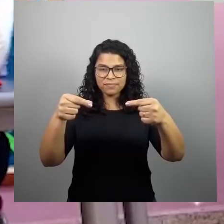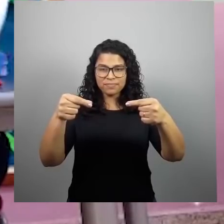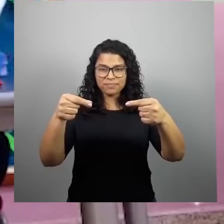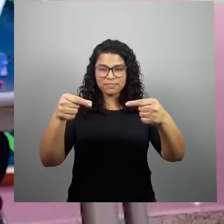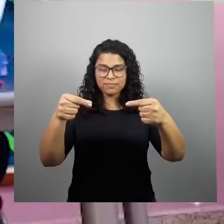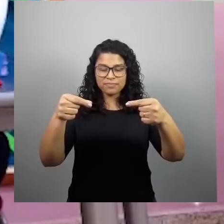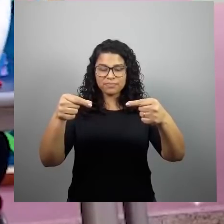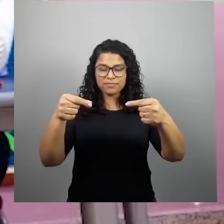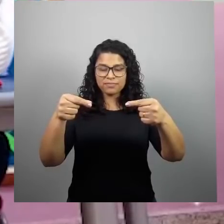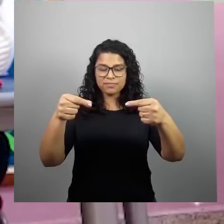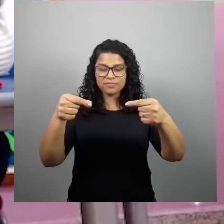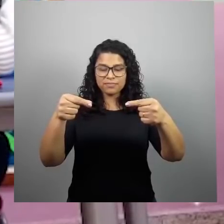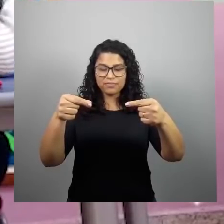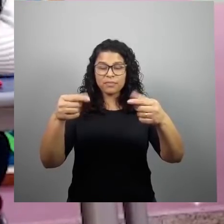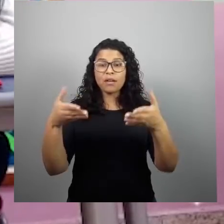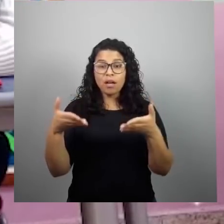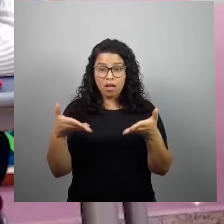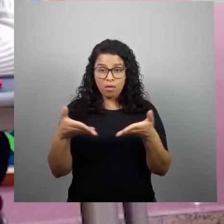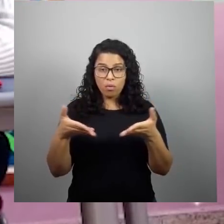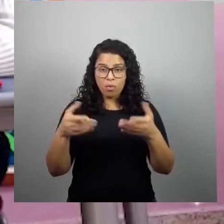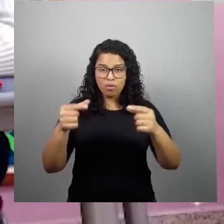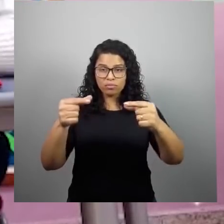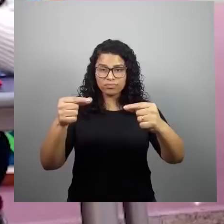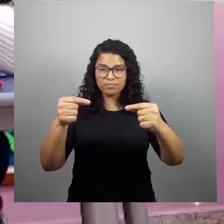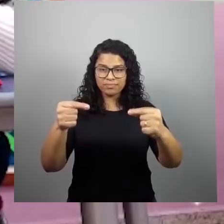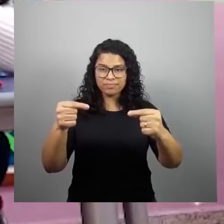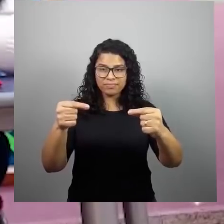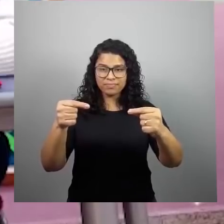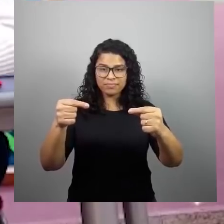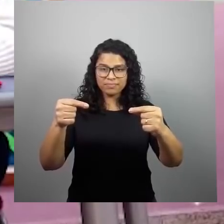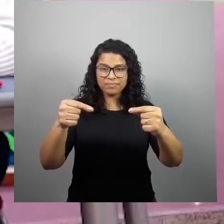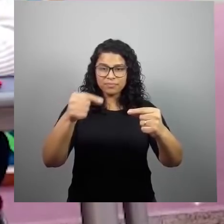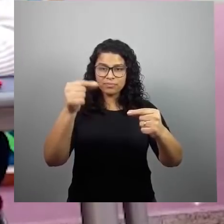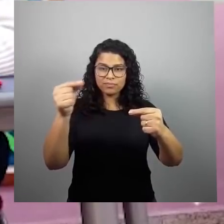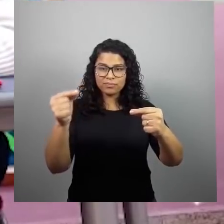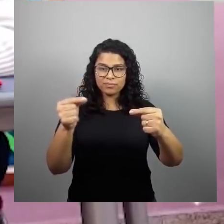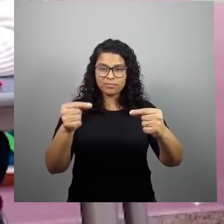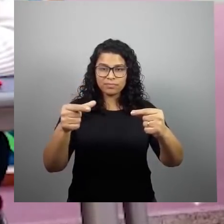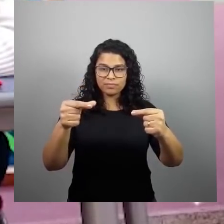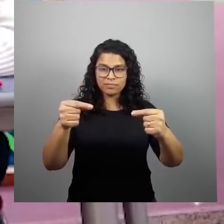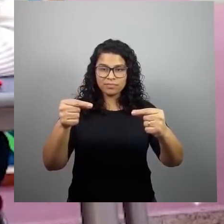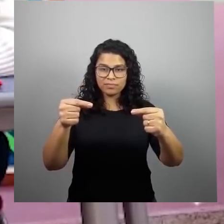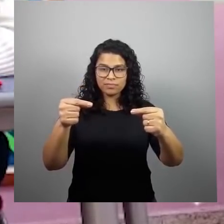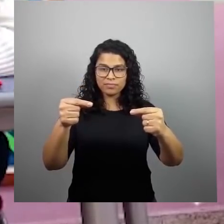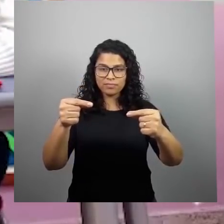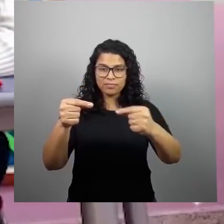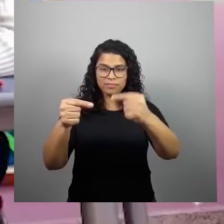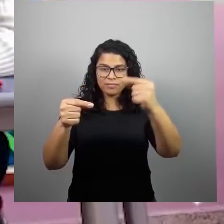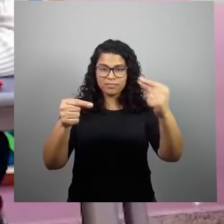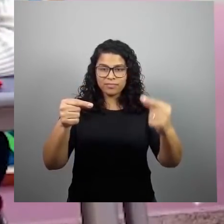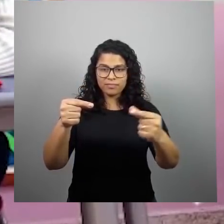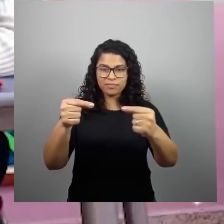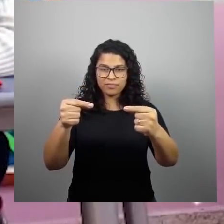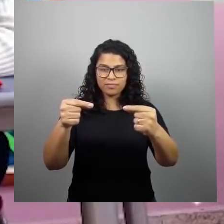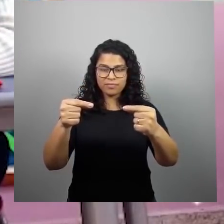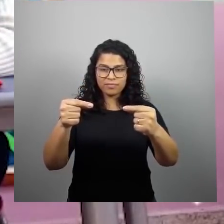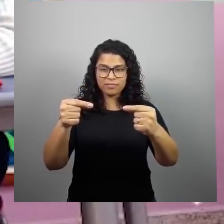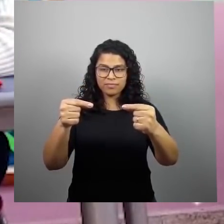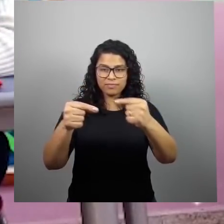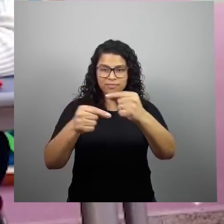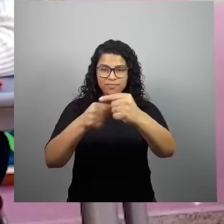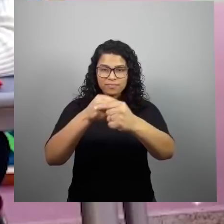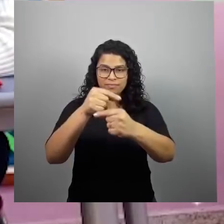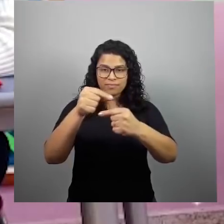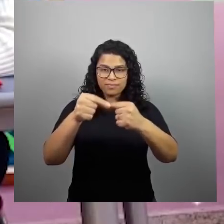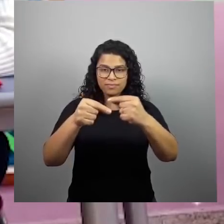puxar. Faço uma orelhinha aqui, outra orelhinha aqui e vou cruzar